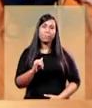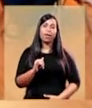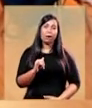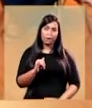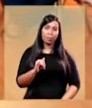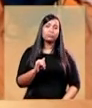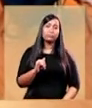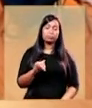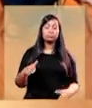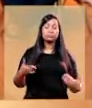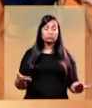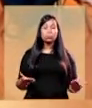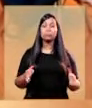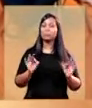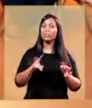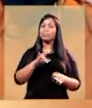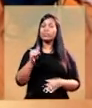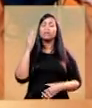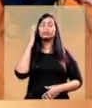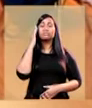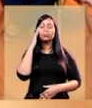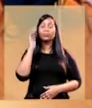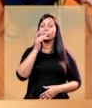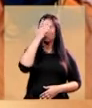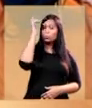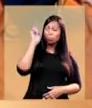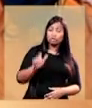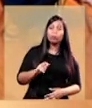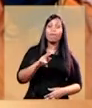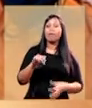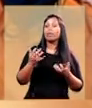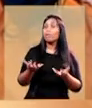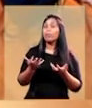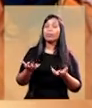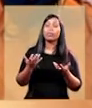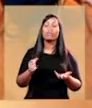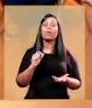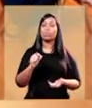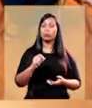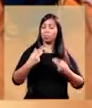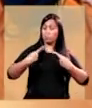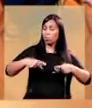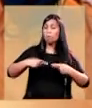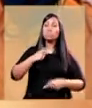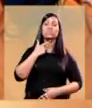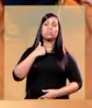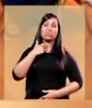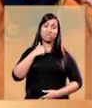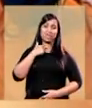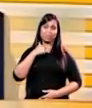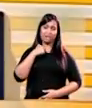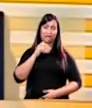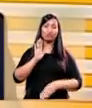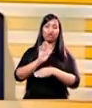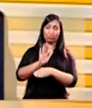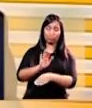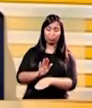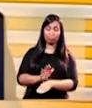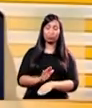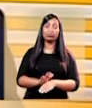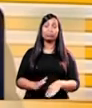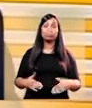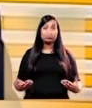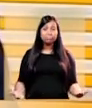Não entendeu muito o que exatamente. Vai se descobrir que aquela pessoa ela quer muitas vezes satisfazer um desejo pessoal de